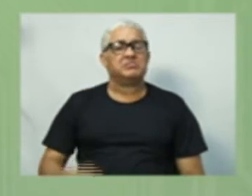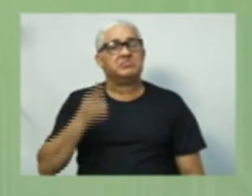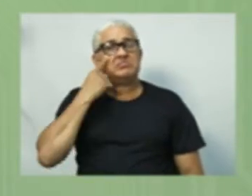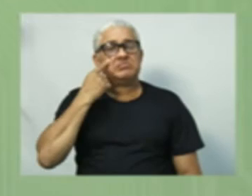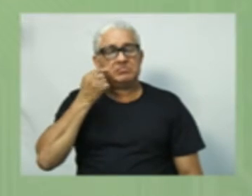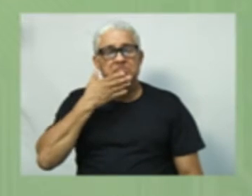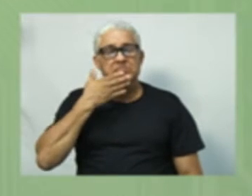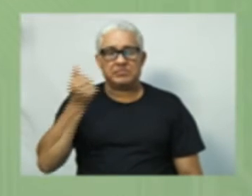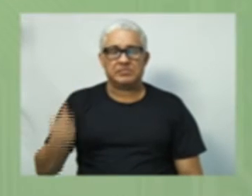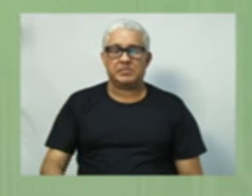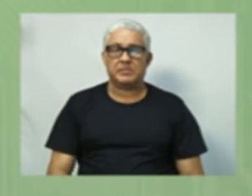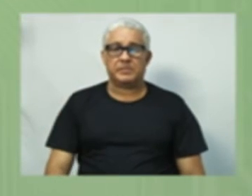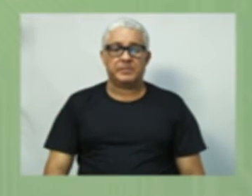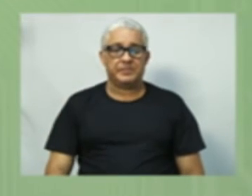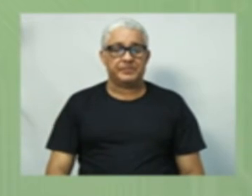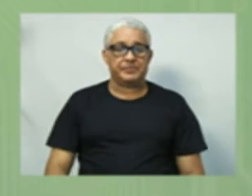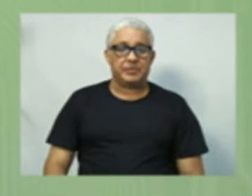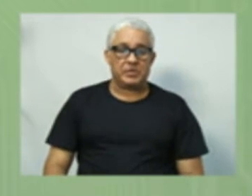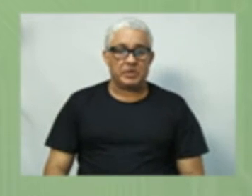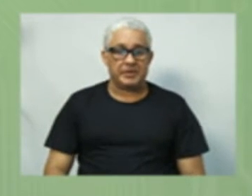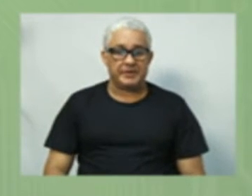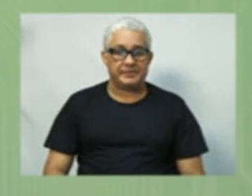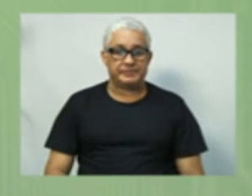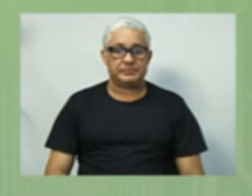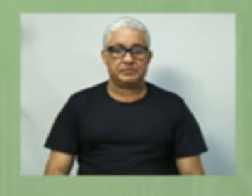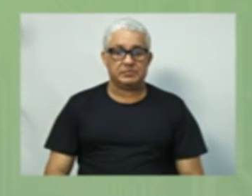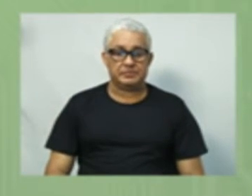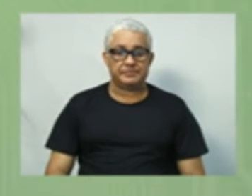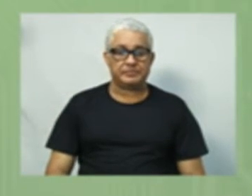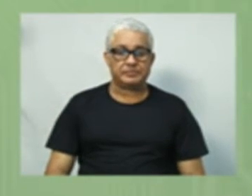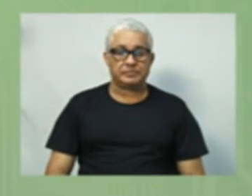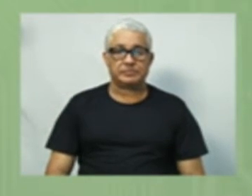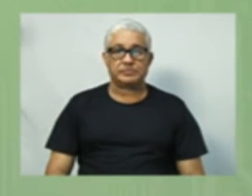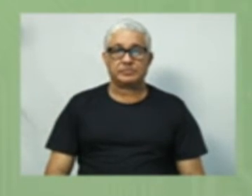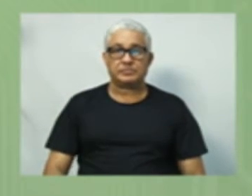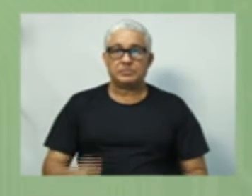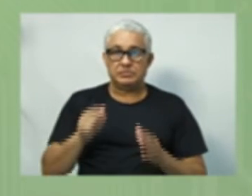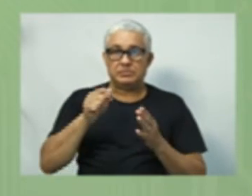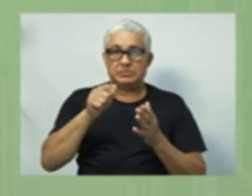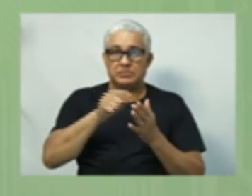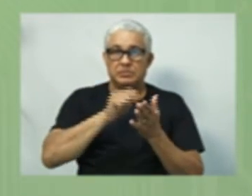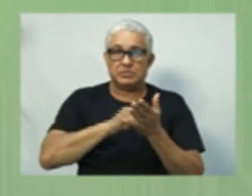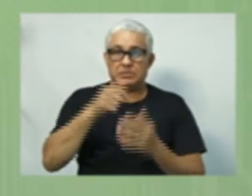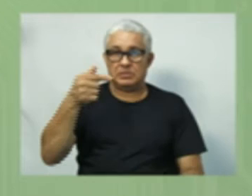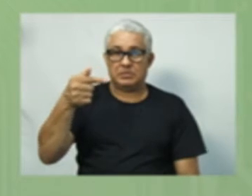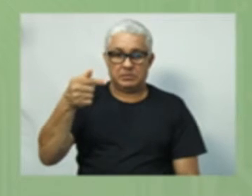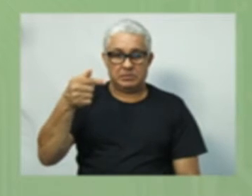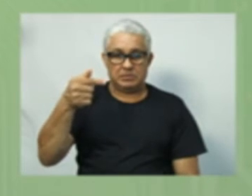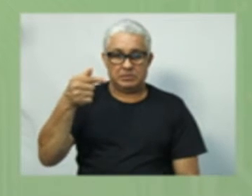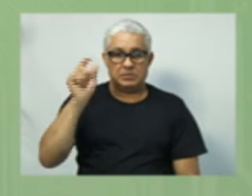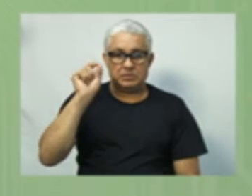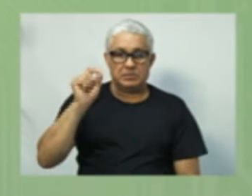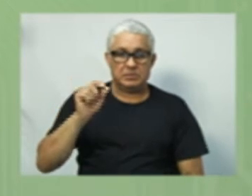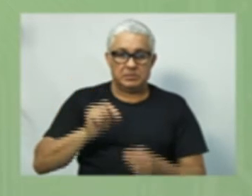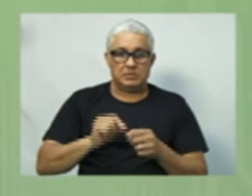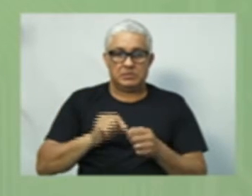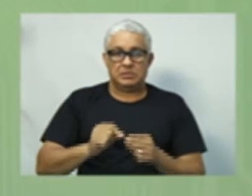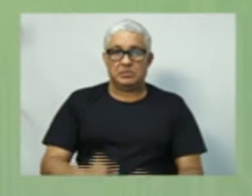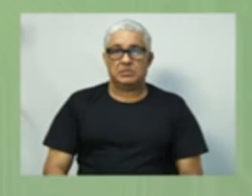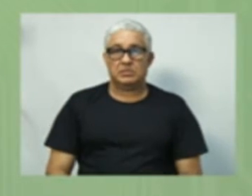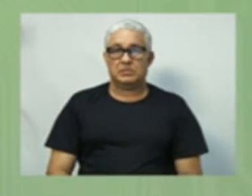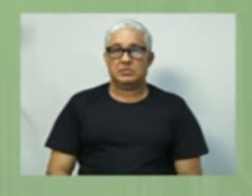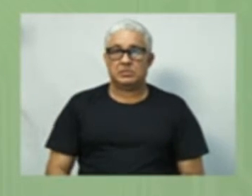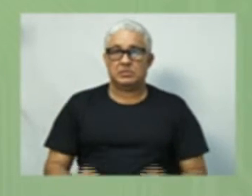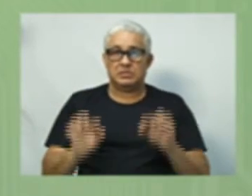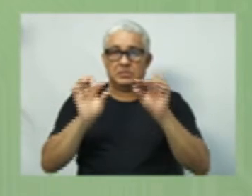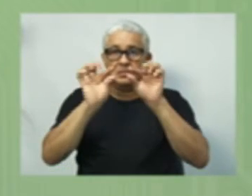pouco melhor. Mas vamos para o nosso artigo 7. E o que nosso artigo 7 vem fazer? Ele vem dizer